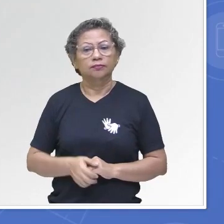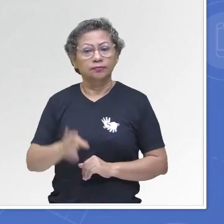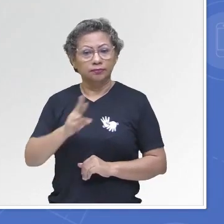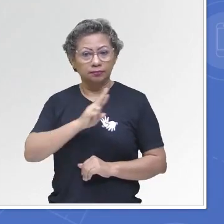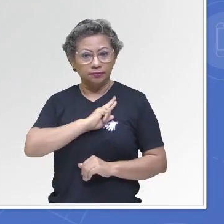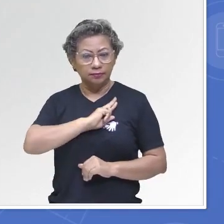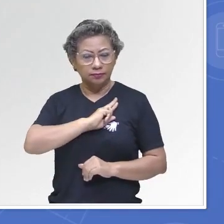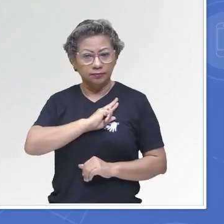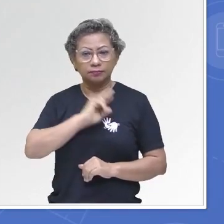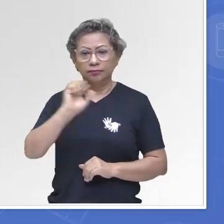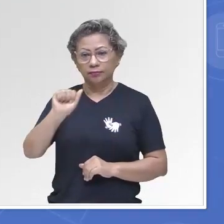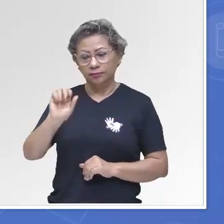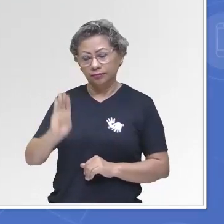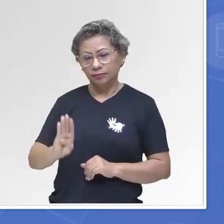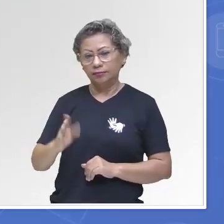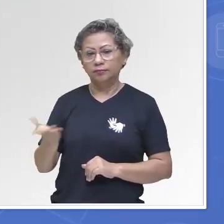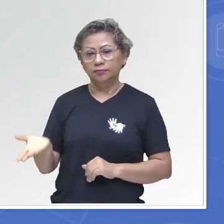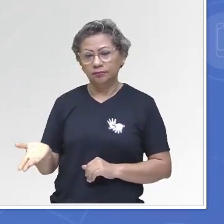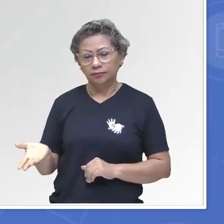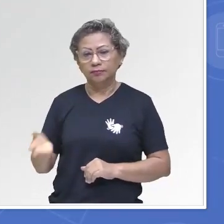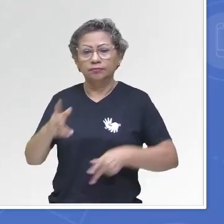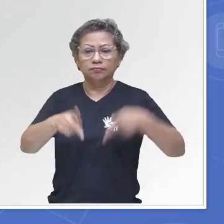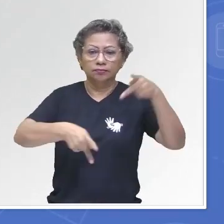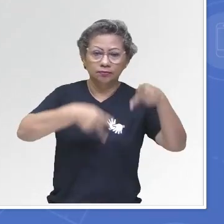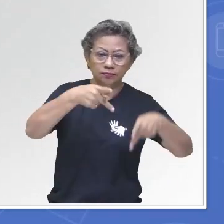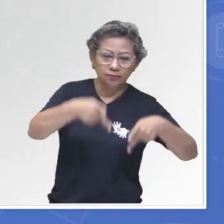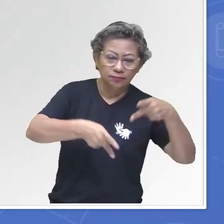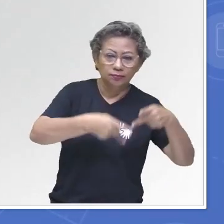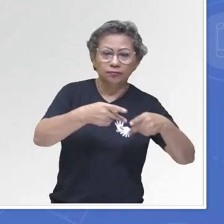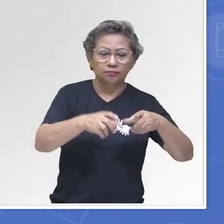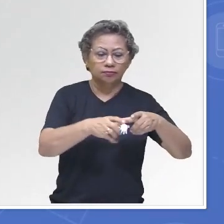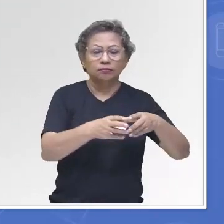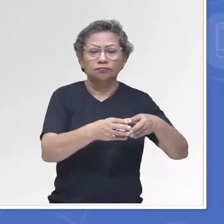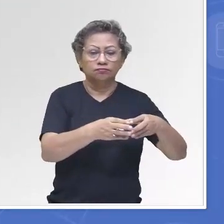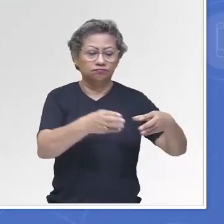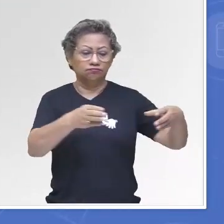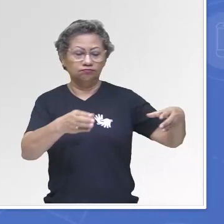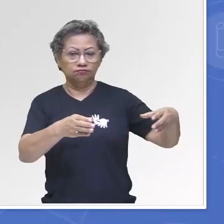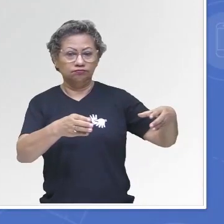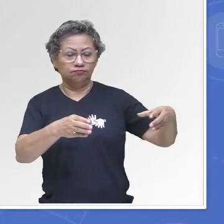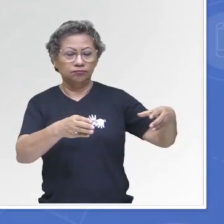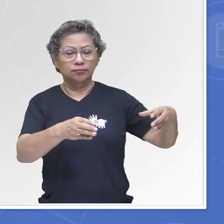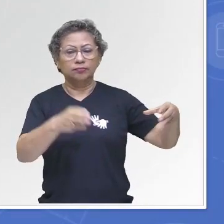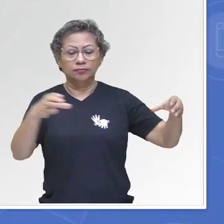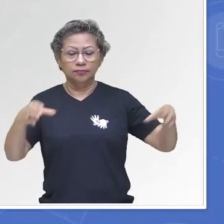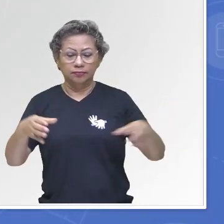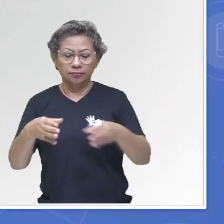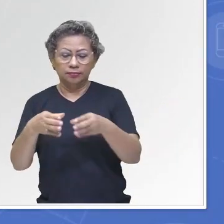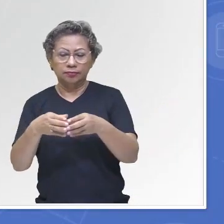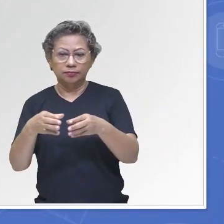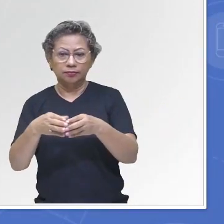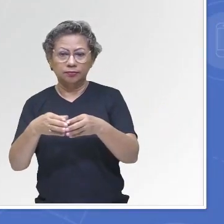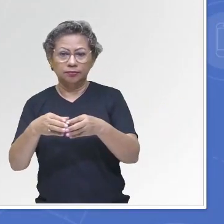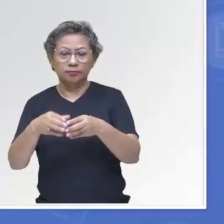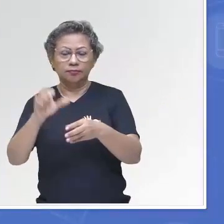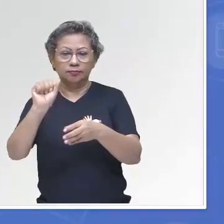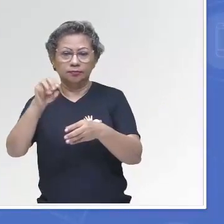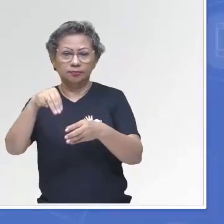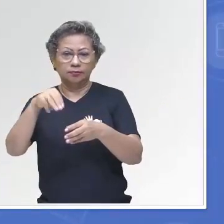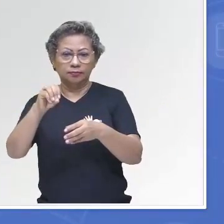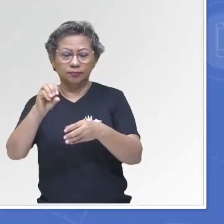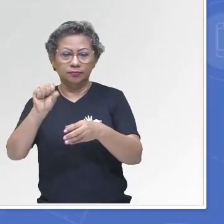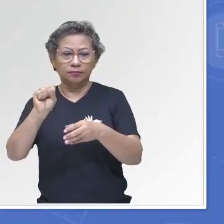na letra A, quanto é a população, e letra B, quanto é a amostra, tá bom? Vamos lá, vamos ver quem